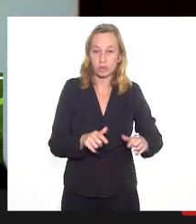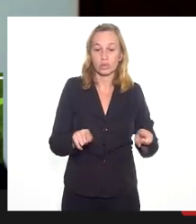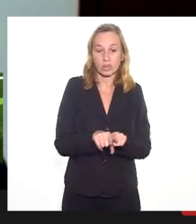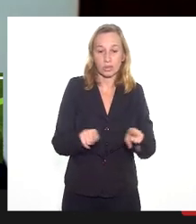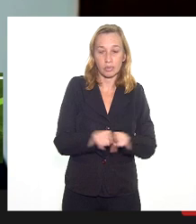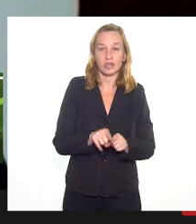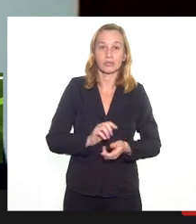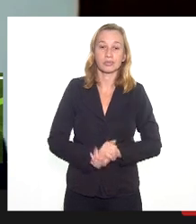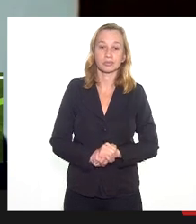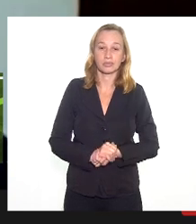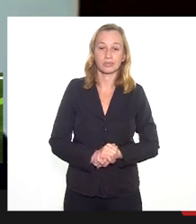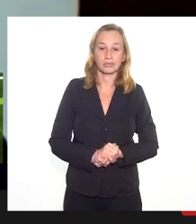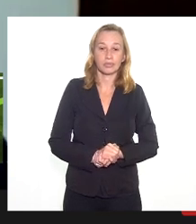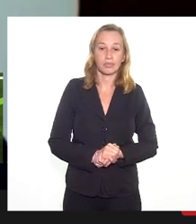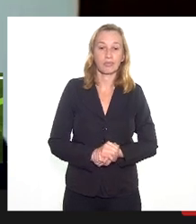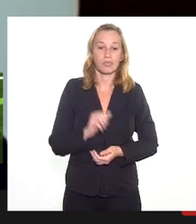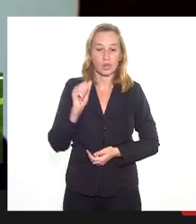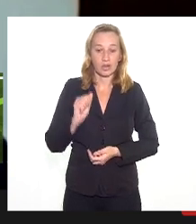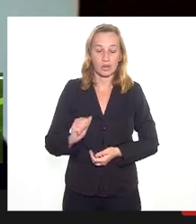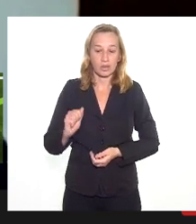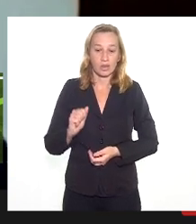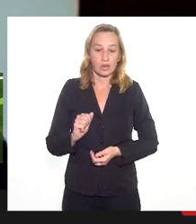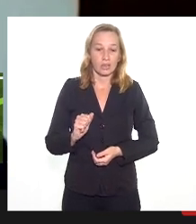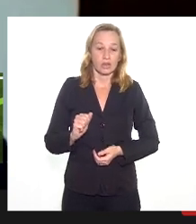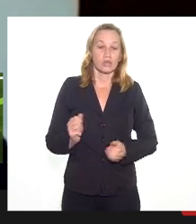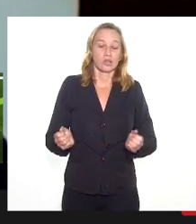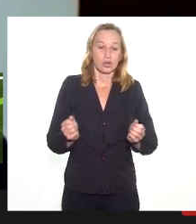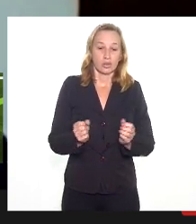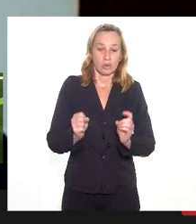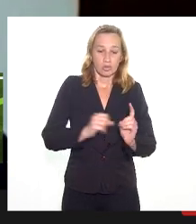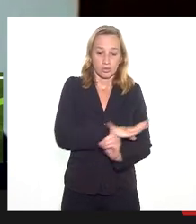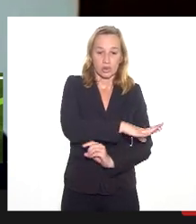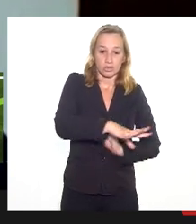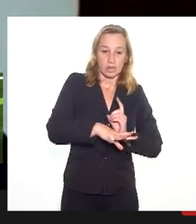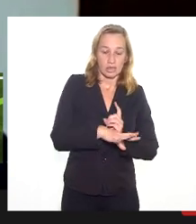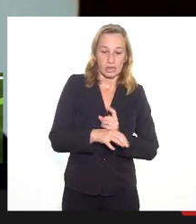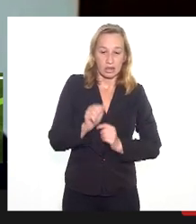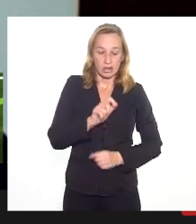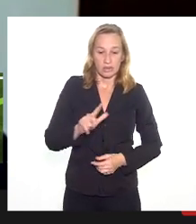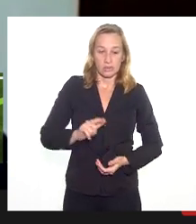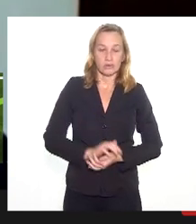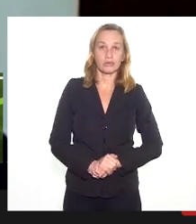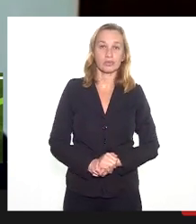mesmo com a sociedade civil, junto com a sociedade civil.